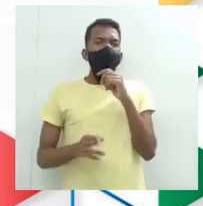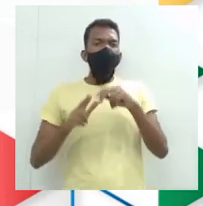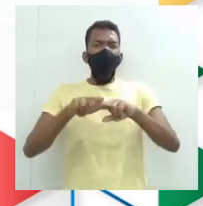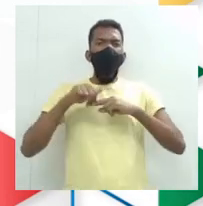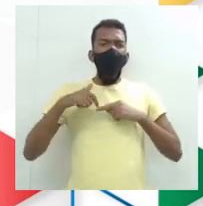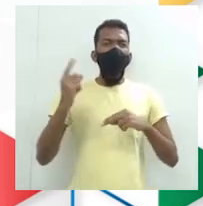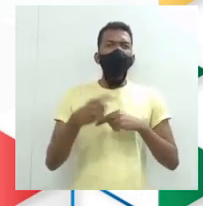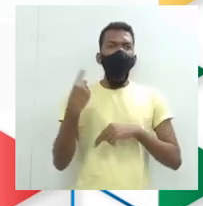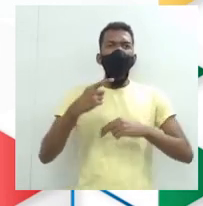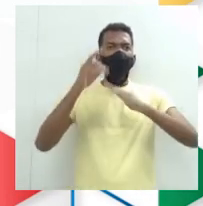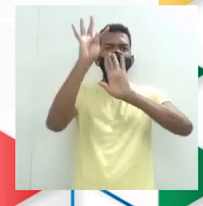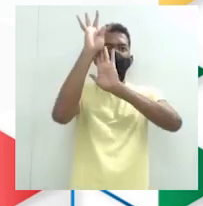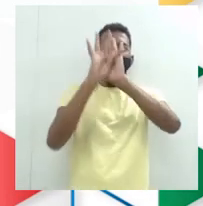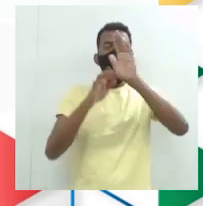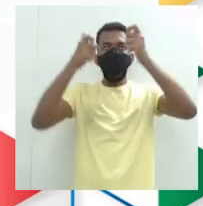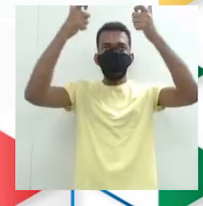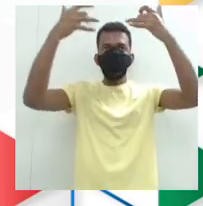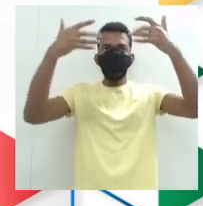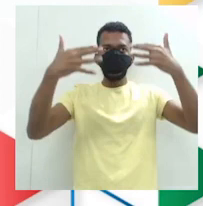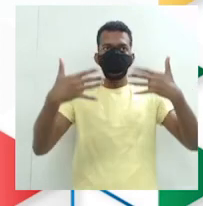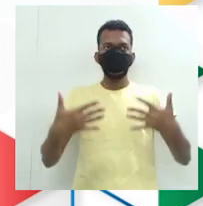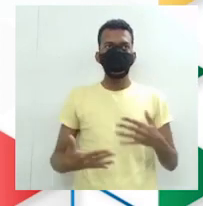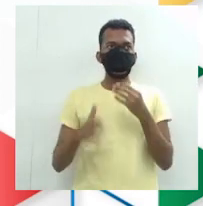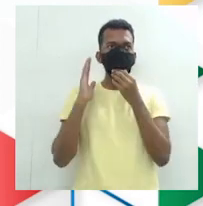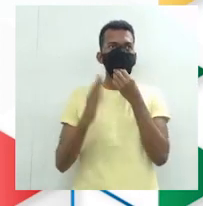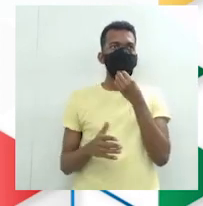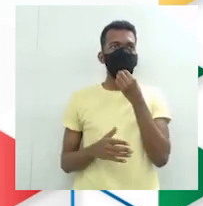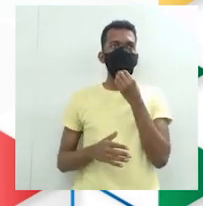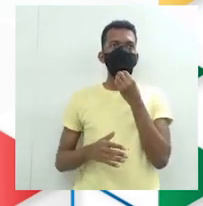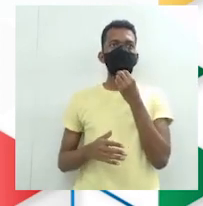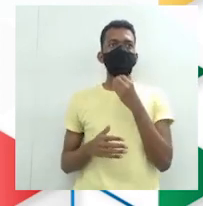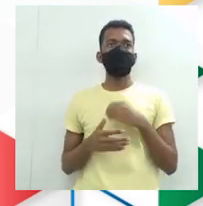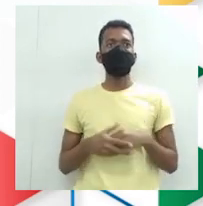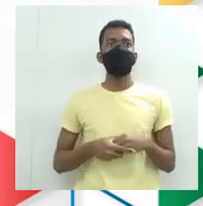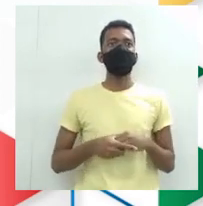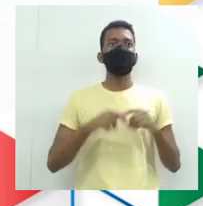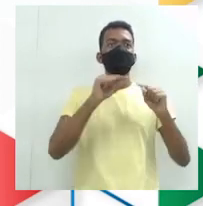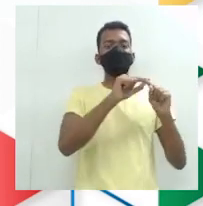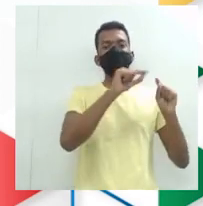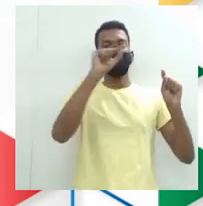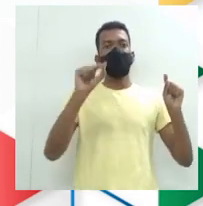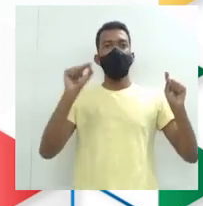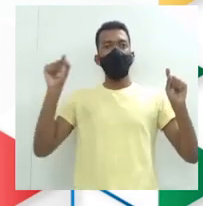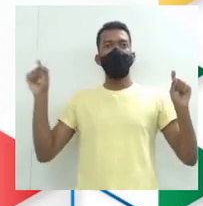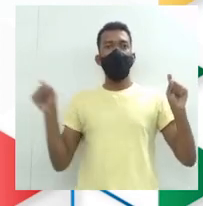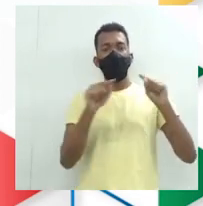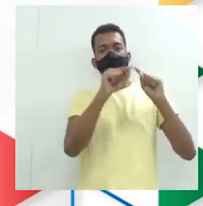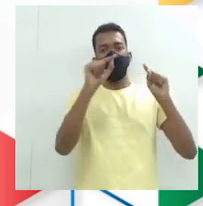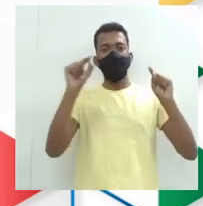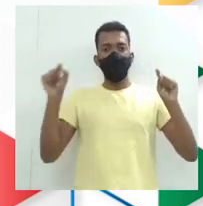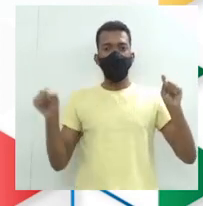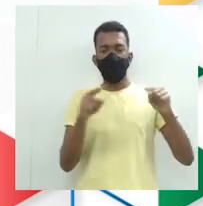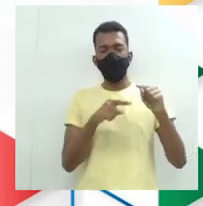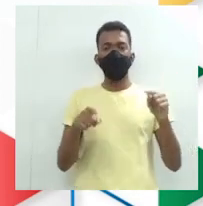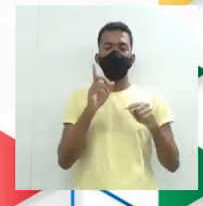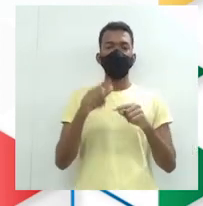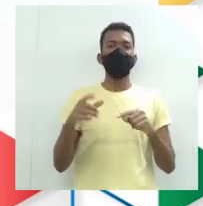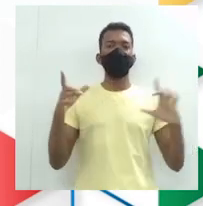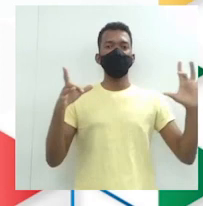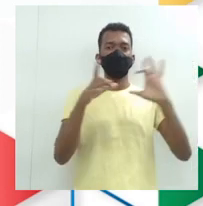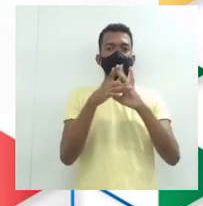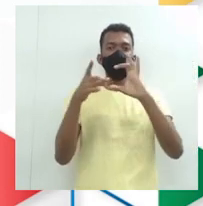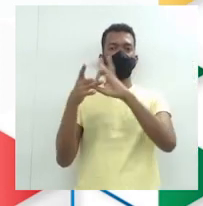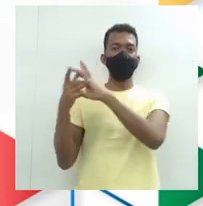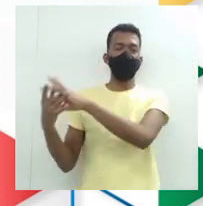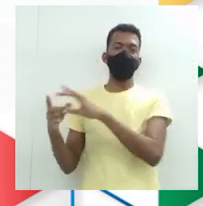deu sobre o texto. Vamos seguir. Esse salto, ele faz isso, ó, quando a gente faz as criações de